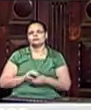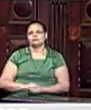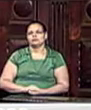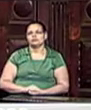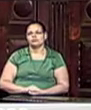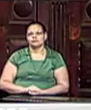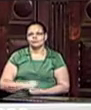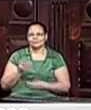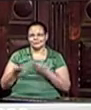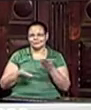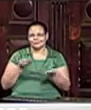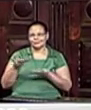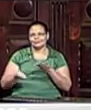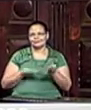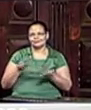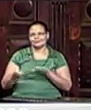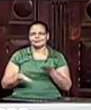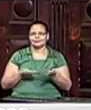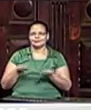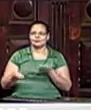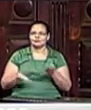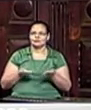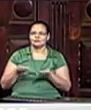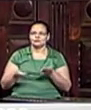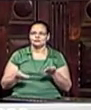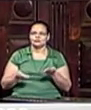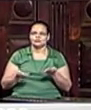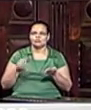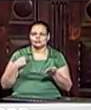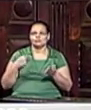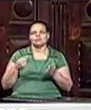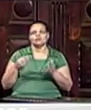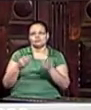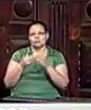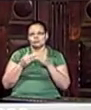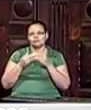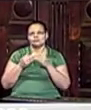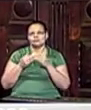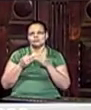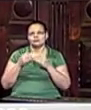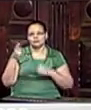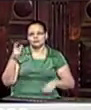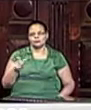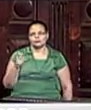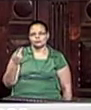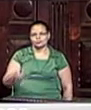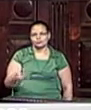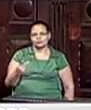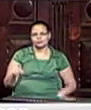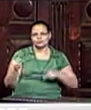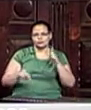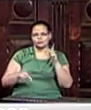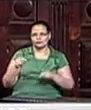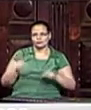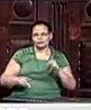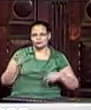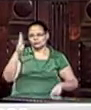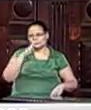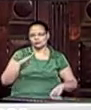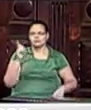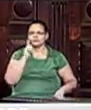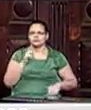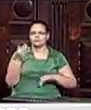que atendeu a uma reivindicação do povo brasileiro para a